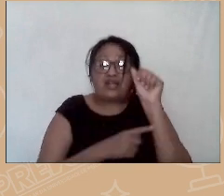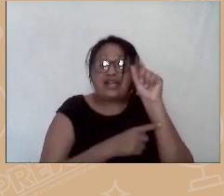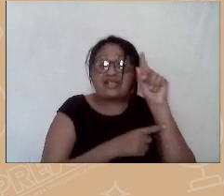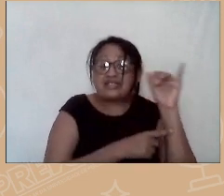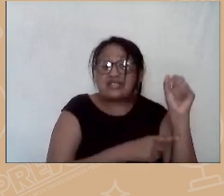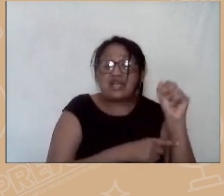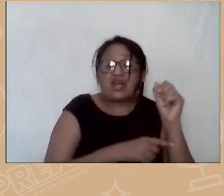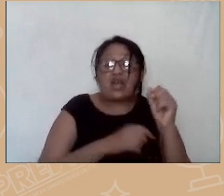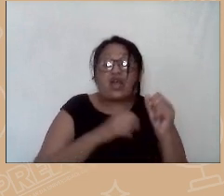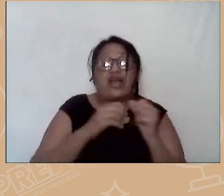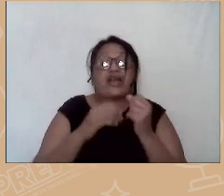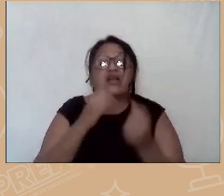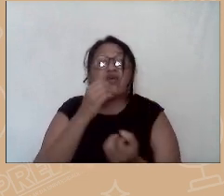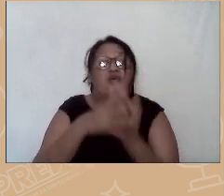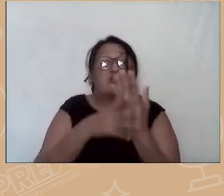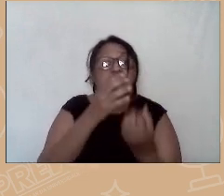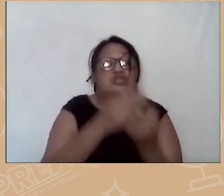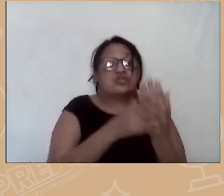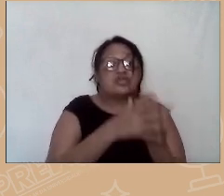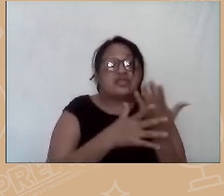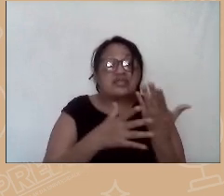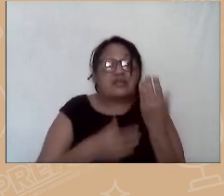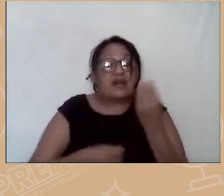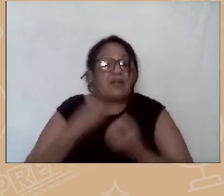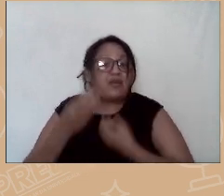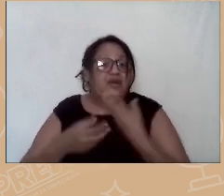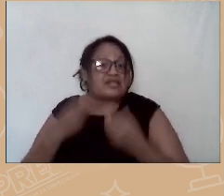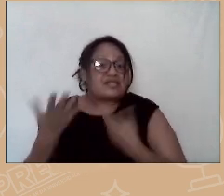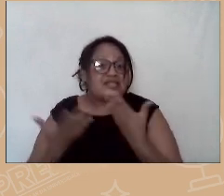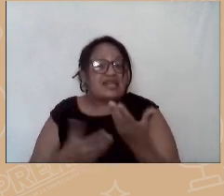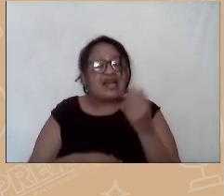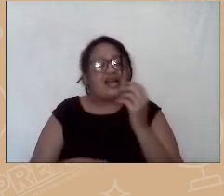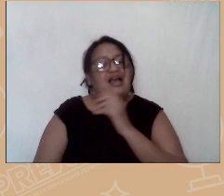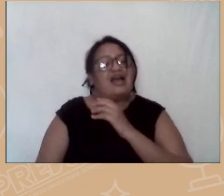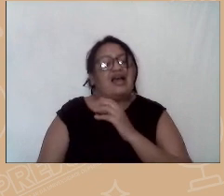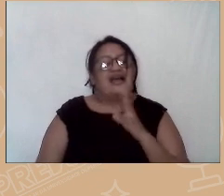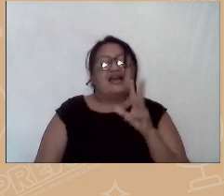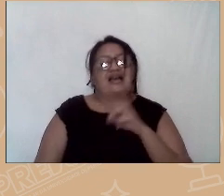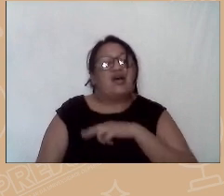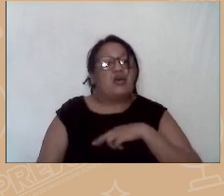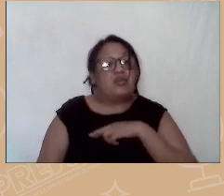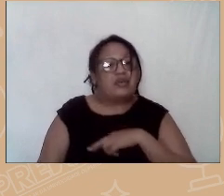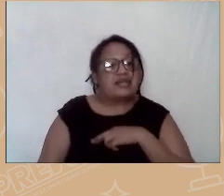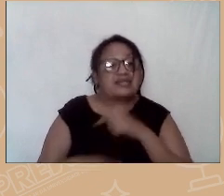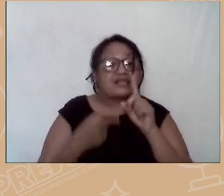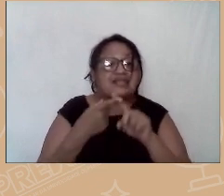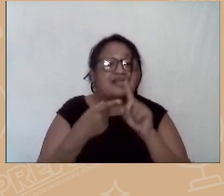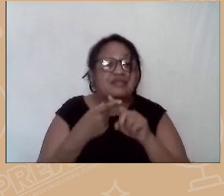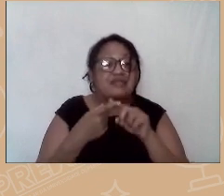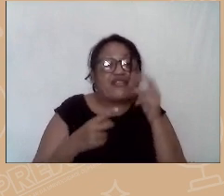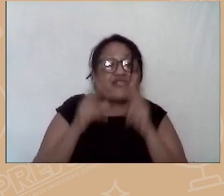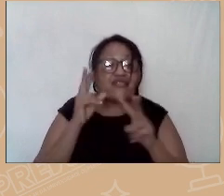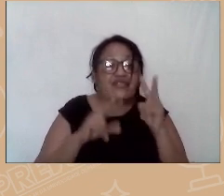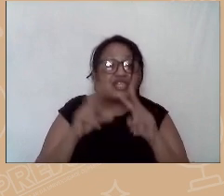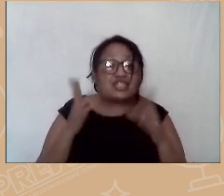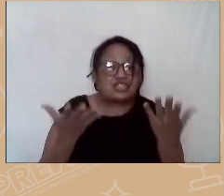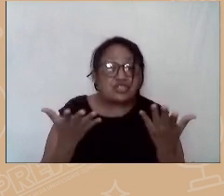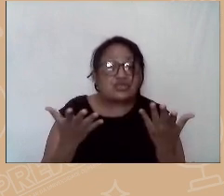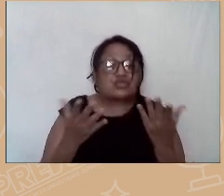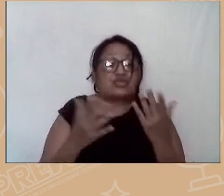também são vistos nessa produção textos poéticos épicos e satíricos a letra B